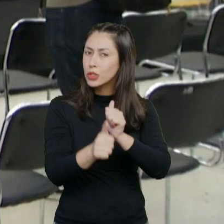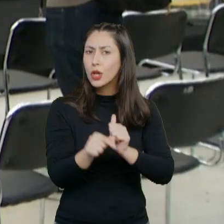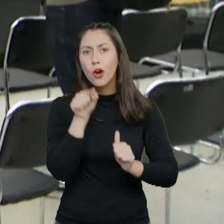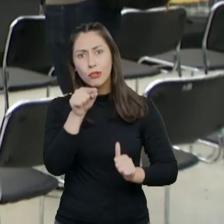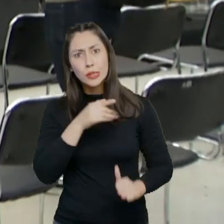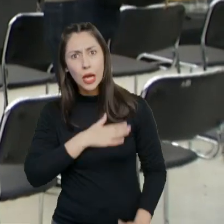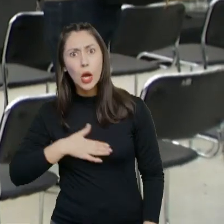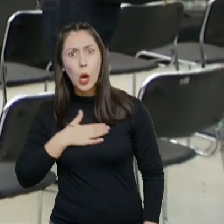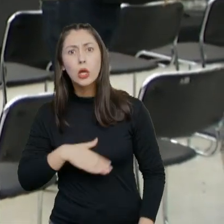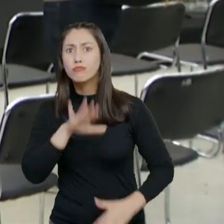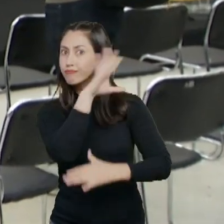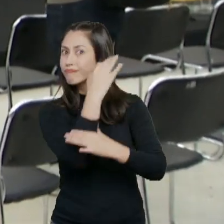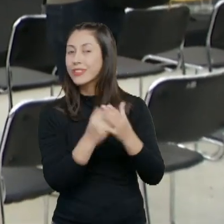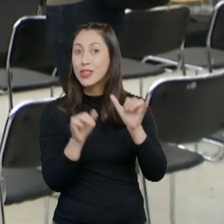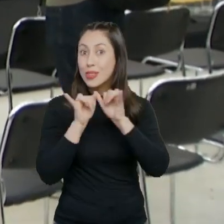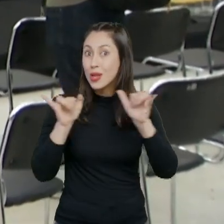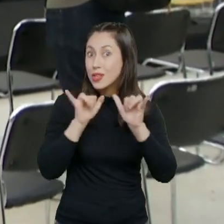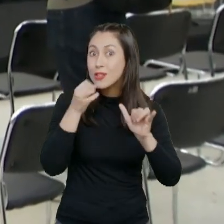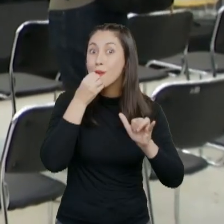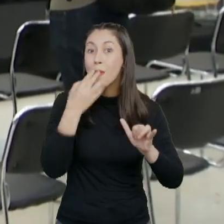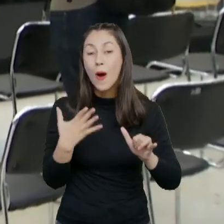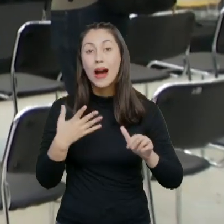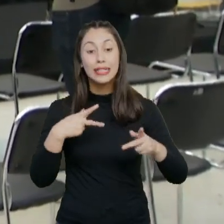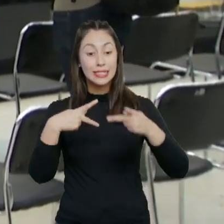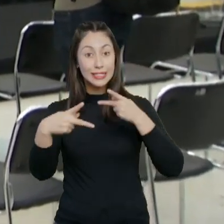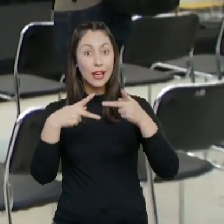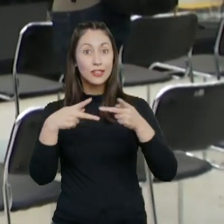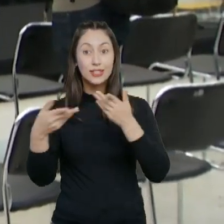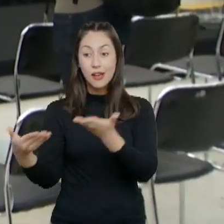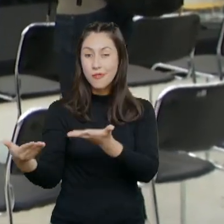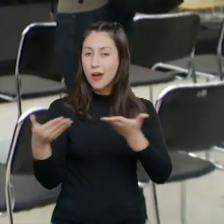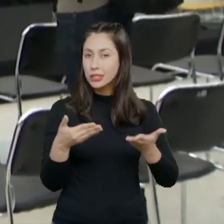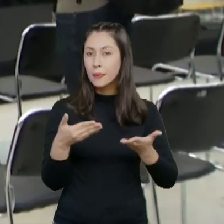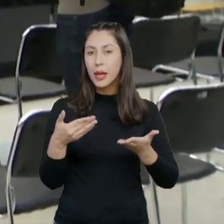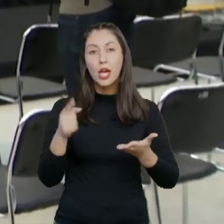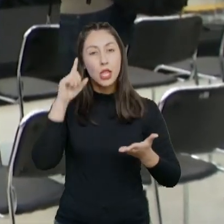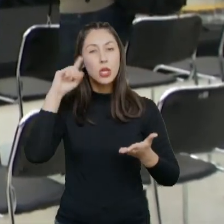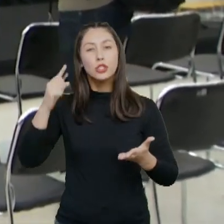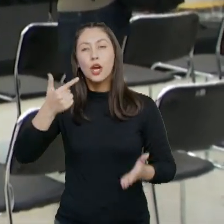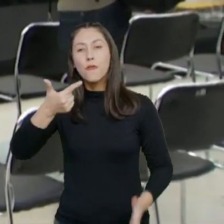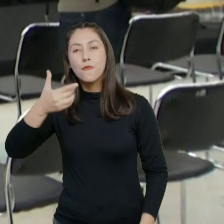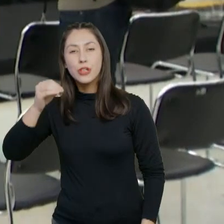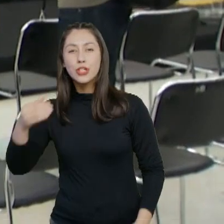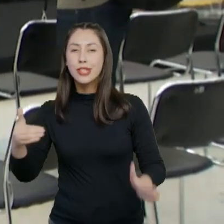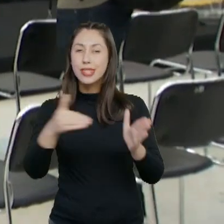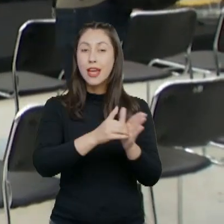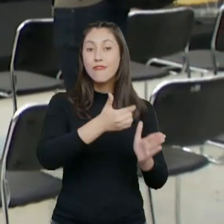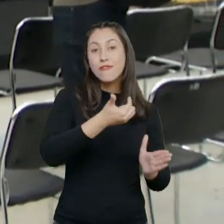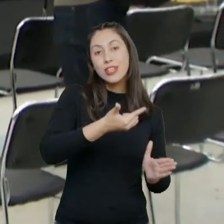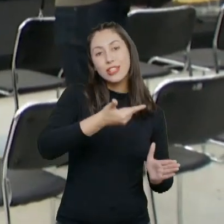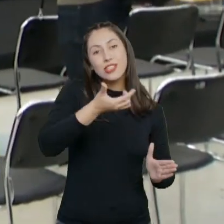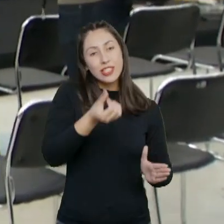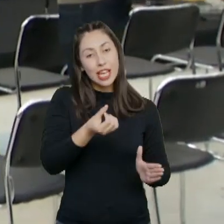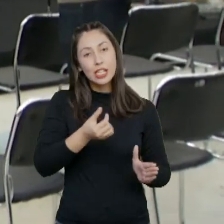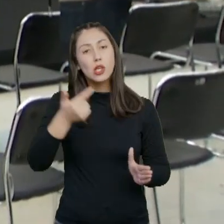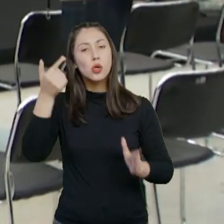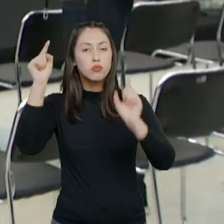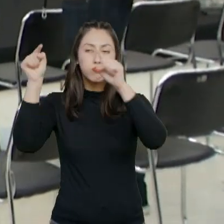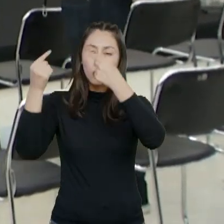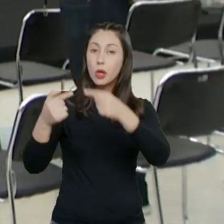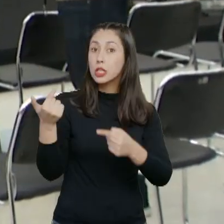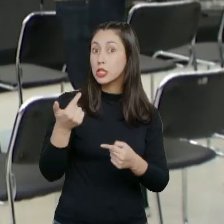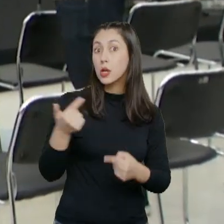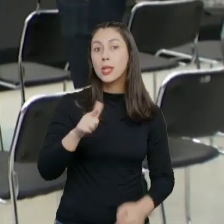basquete, tem notícia boa. São José dos Campos vai receber entre os dias 20 a 26 a segunda etapa da LDB, Liga